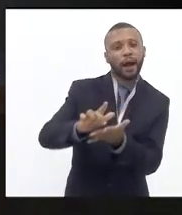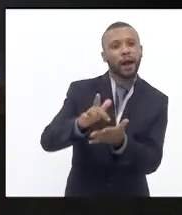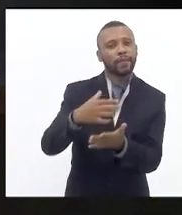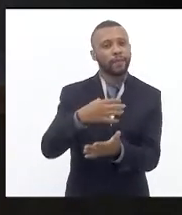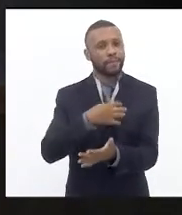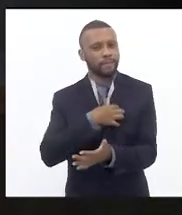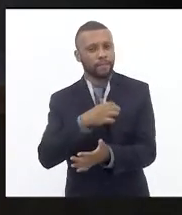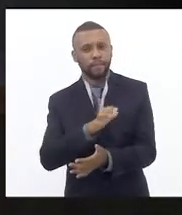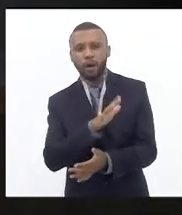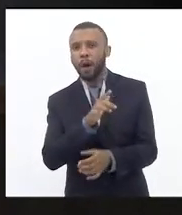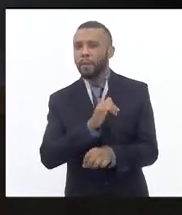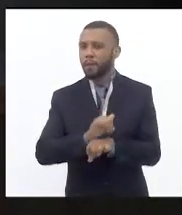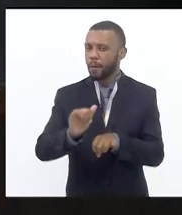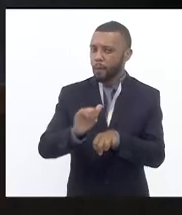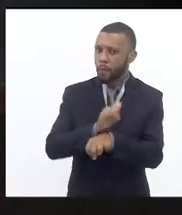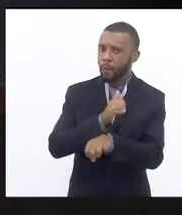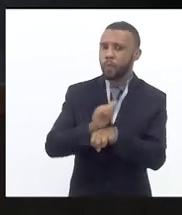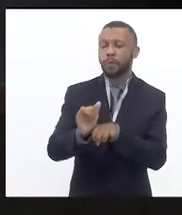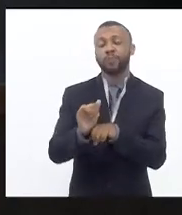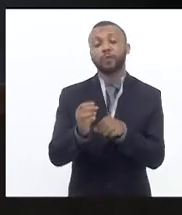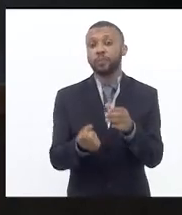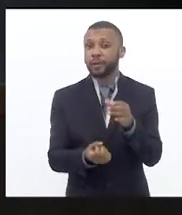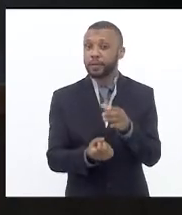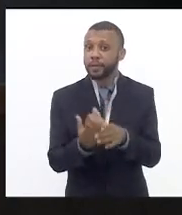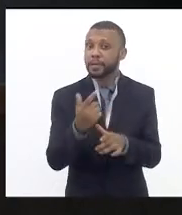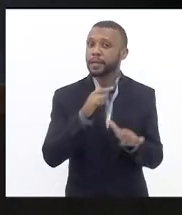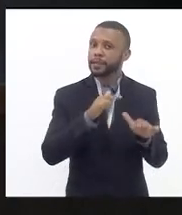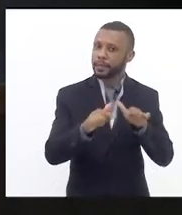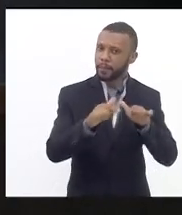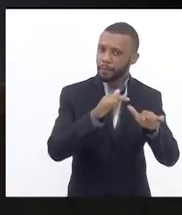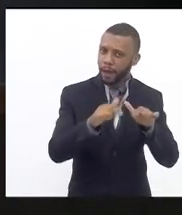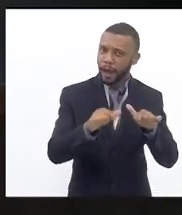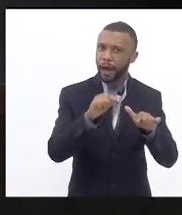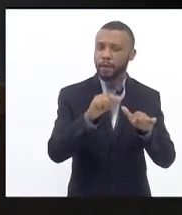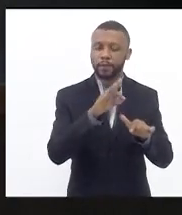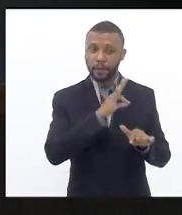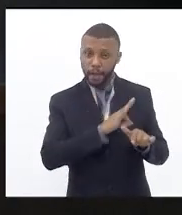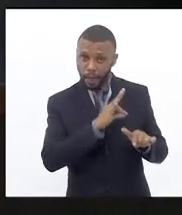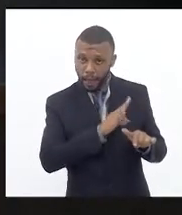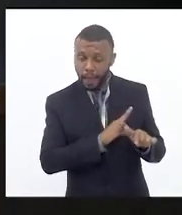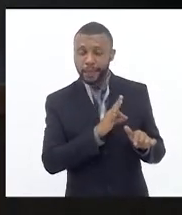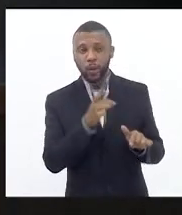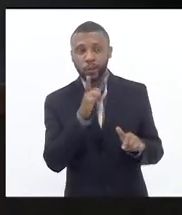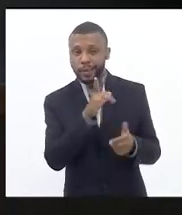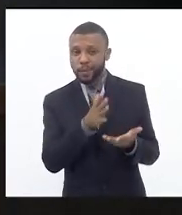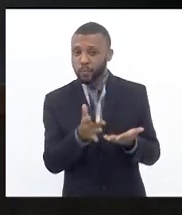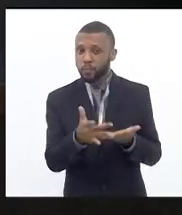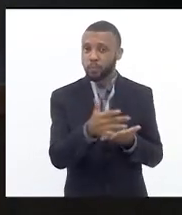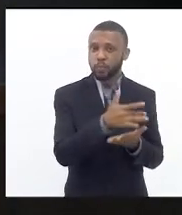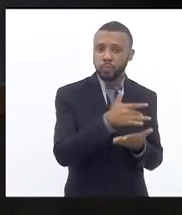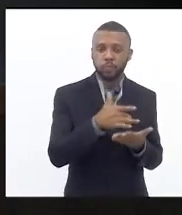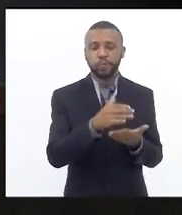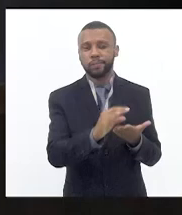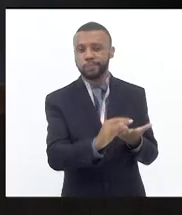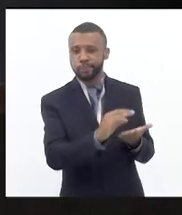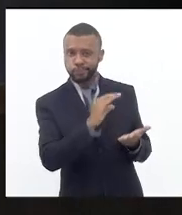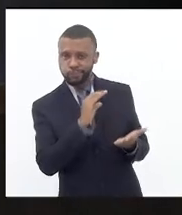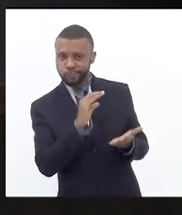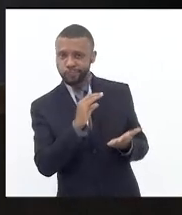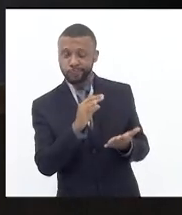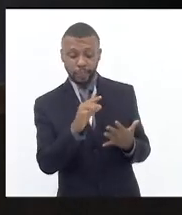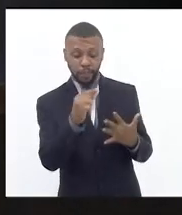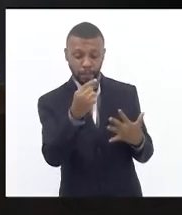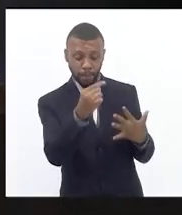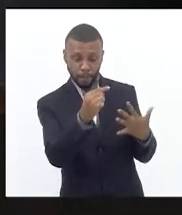econométrico que nós não tomamos de geração de emprego que gera arrecadação isso é receita futuro então todos esses sentidos